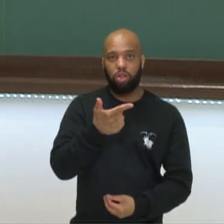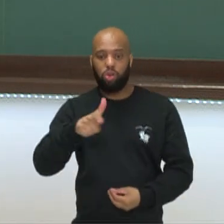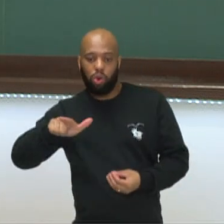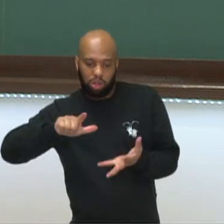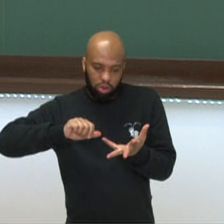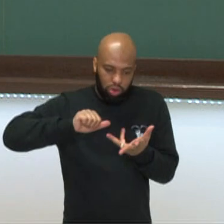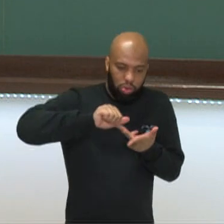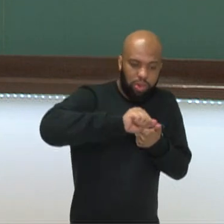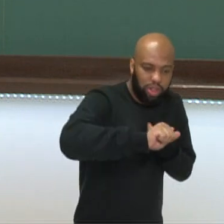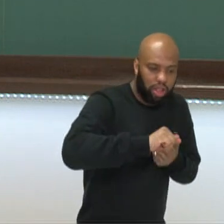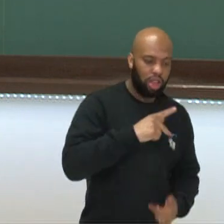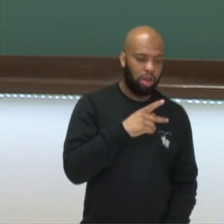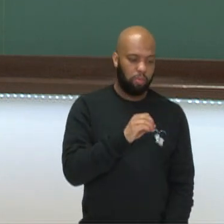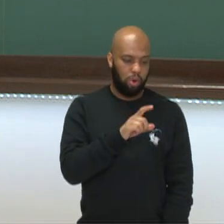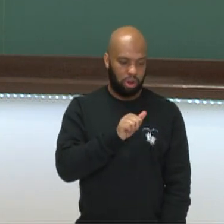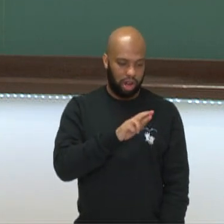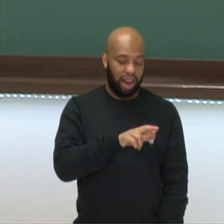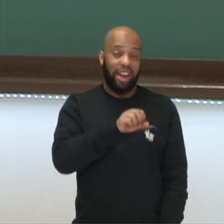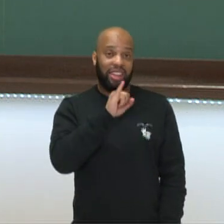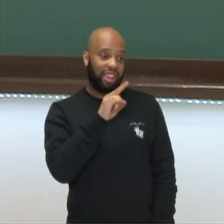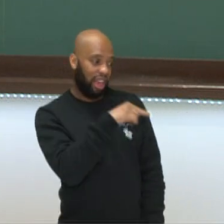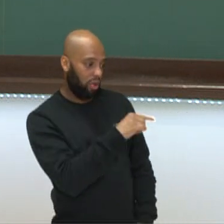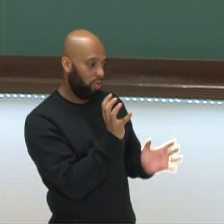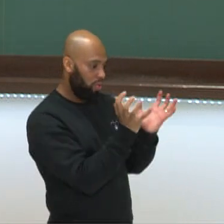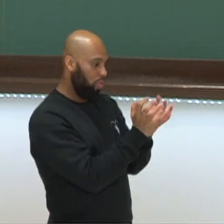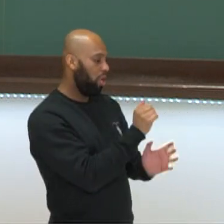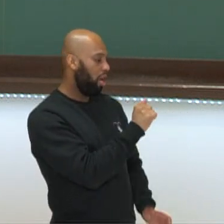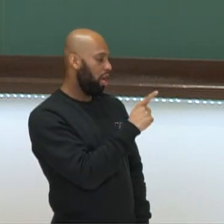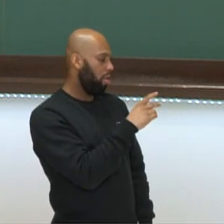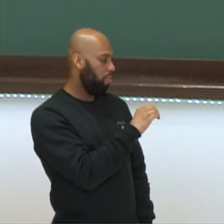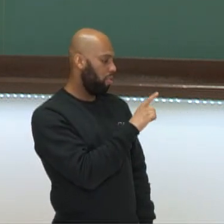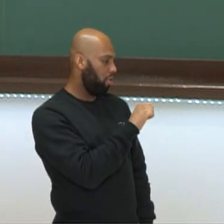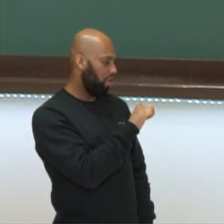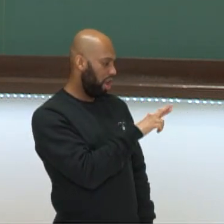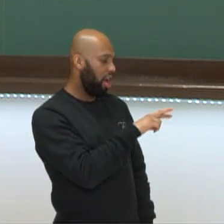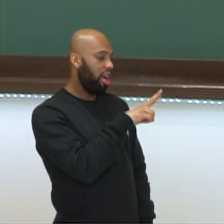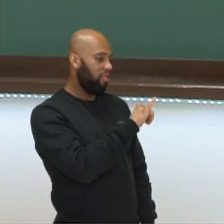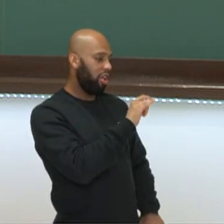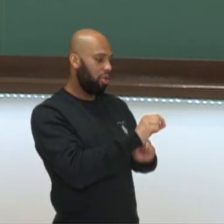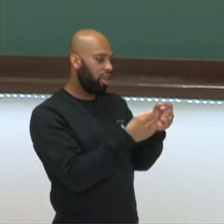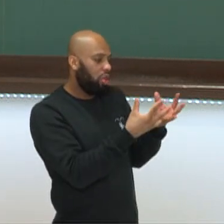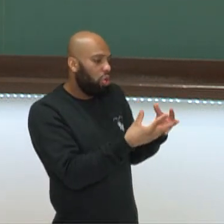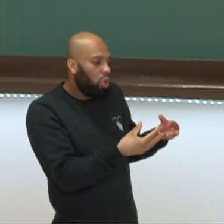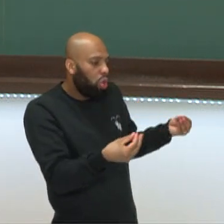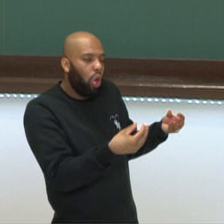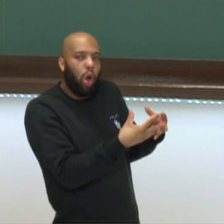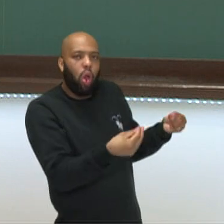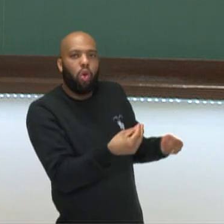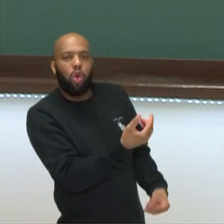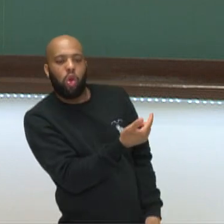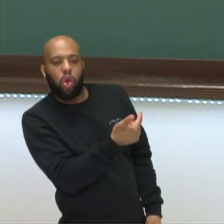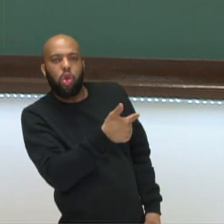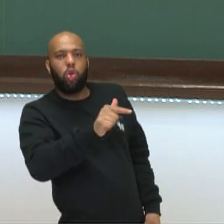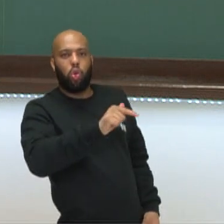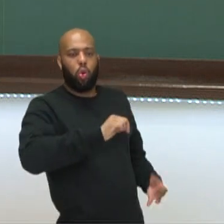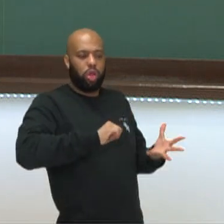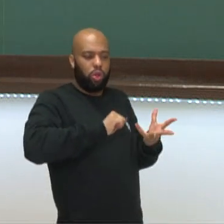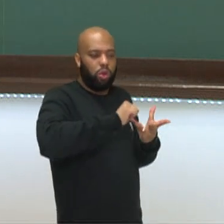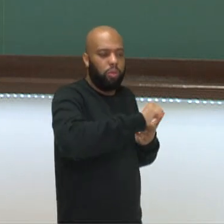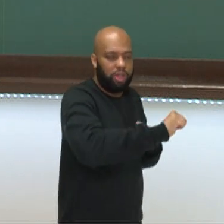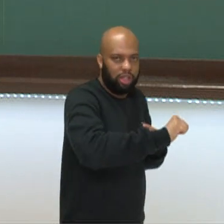substância polar. Se ela for apolar, ela vai se dissolver, ela vai ser solúvel em uma outra